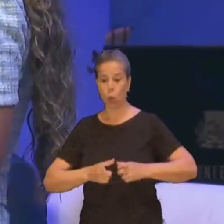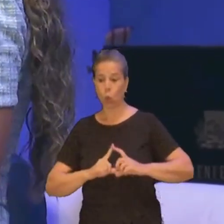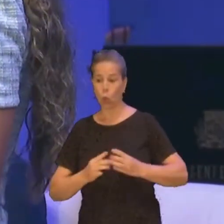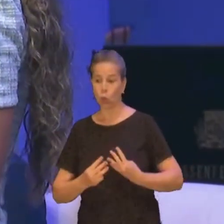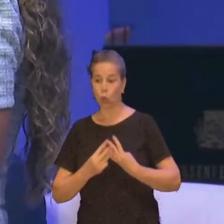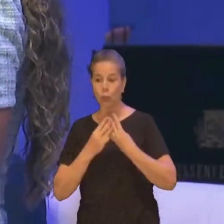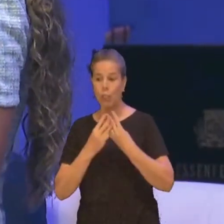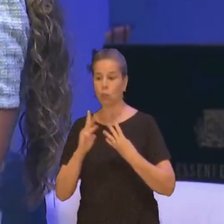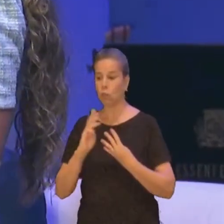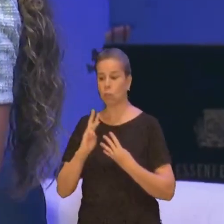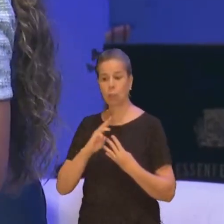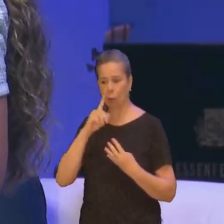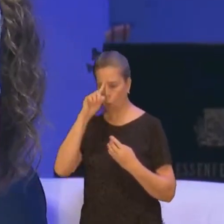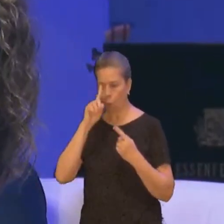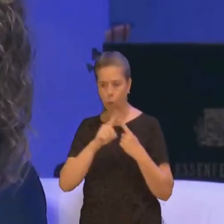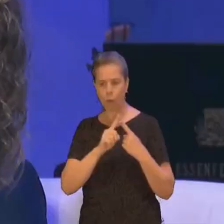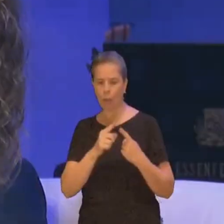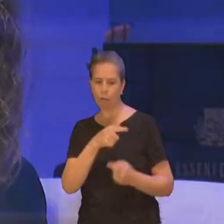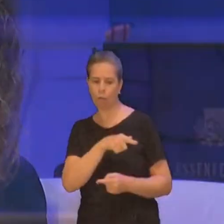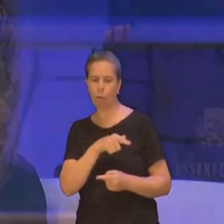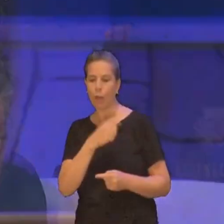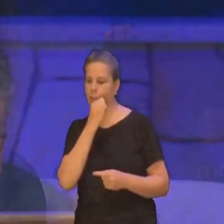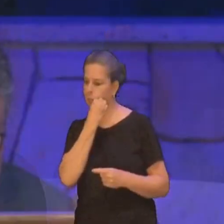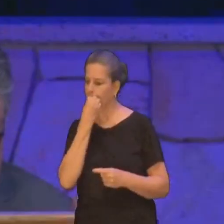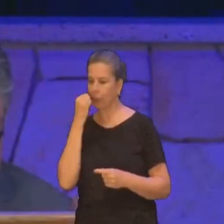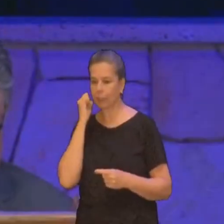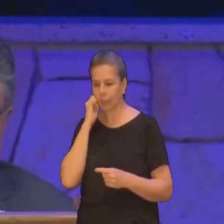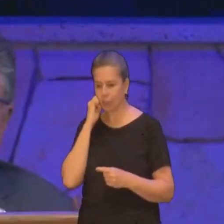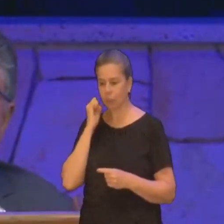ao contrário disso, os sacerdotes e os